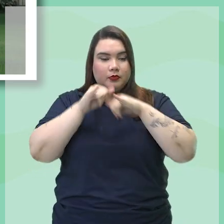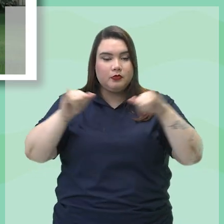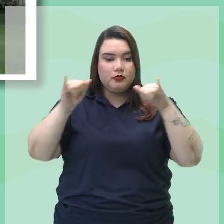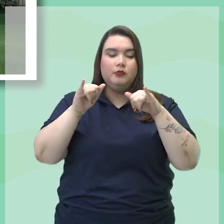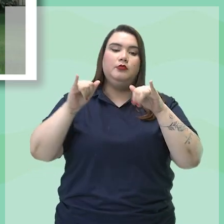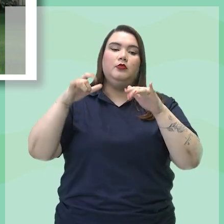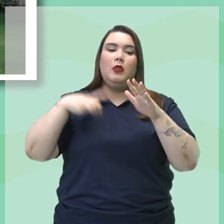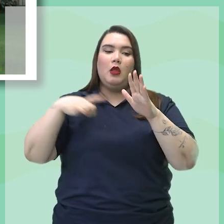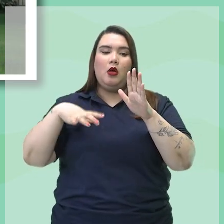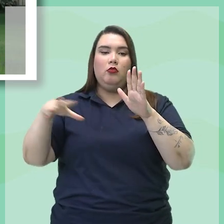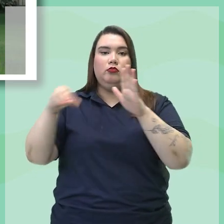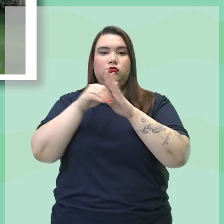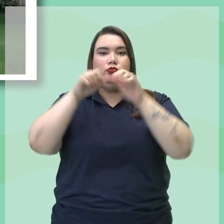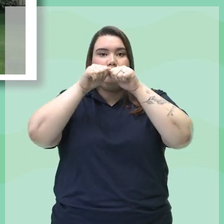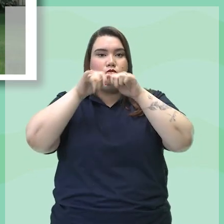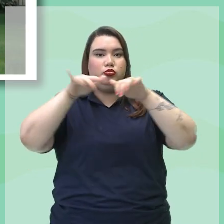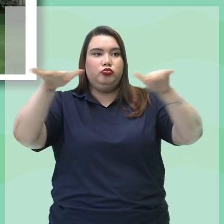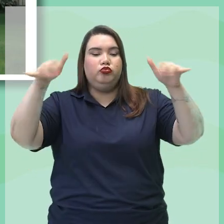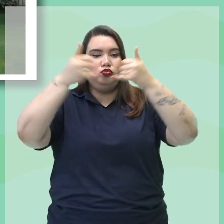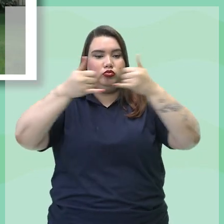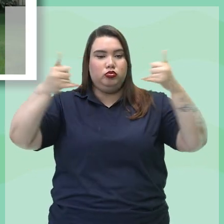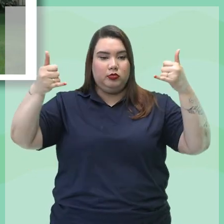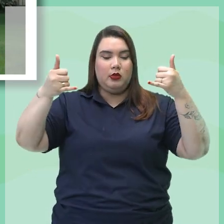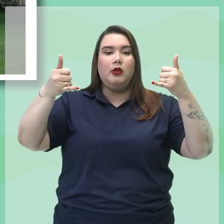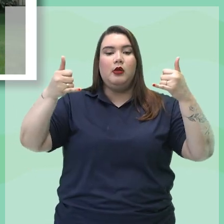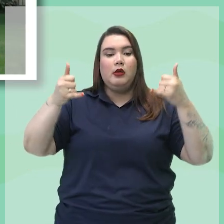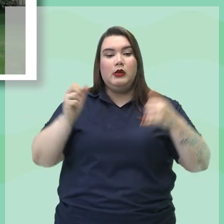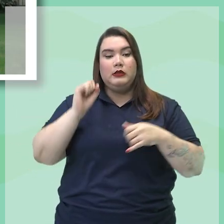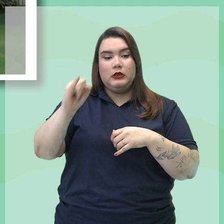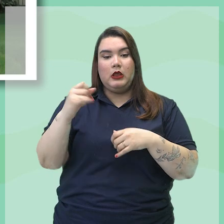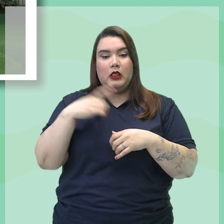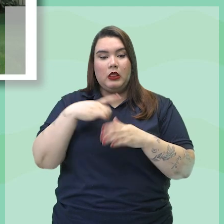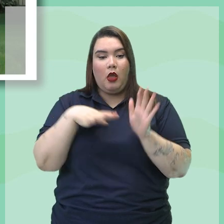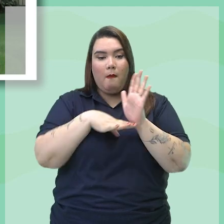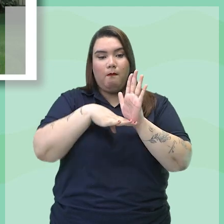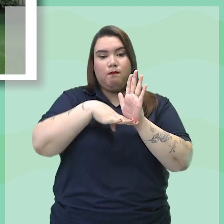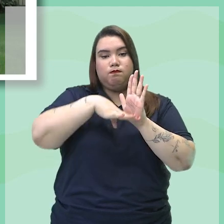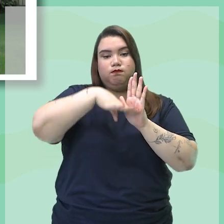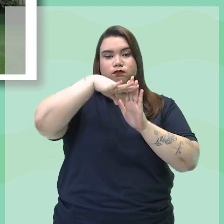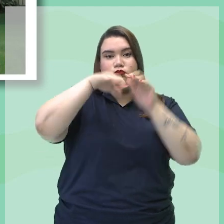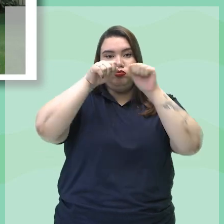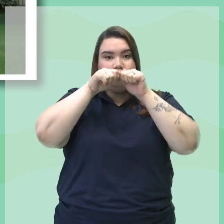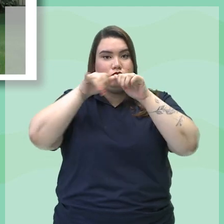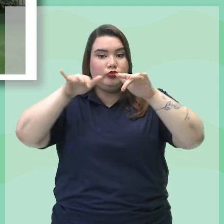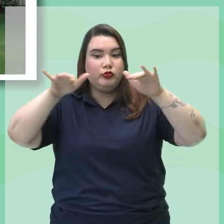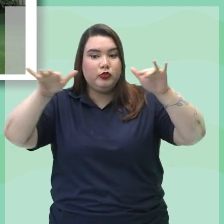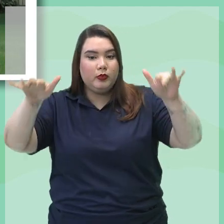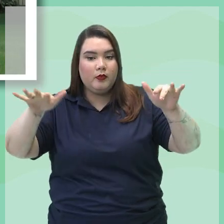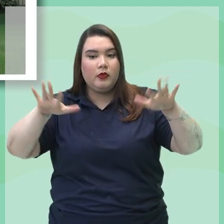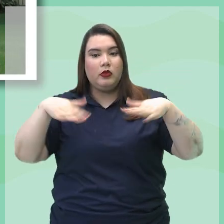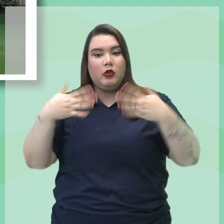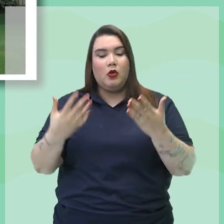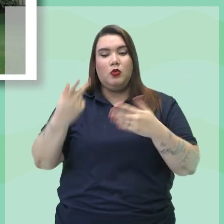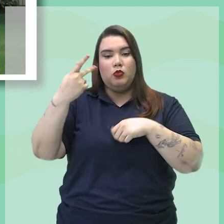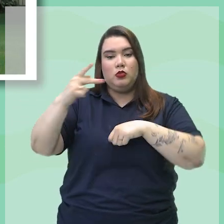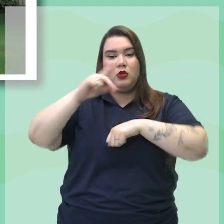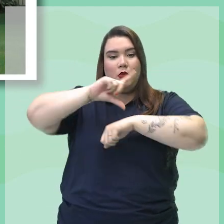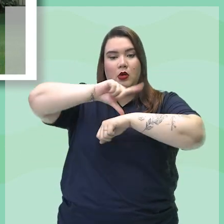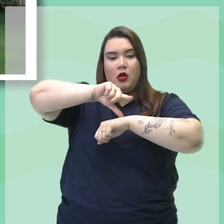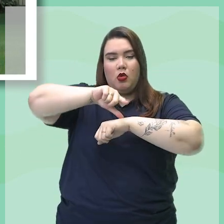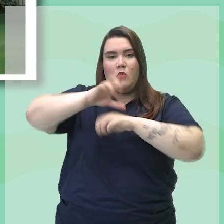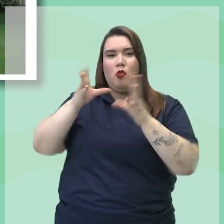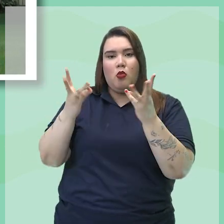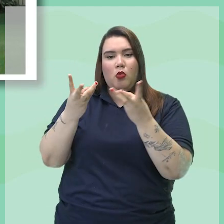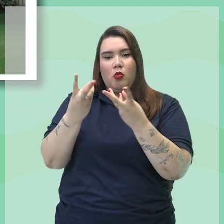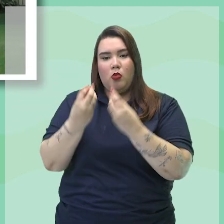solares será enviado para a rede elétrica pública. Conforme o excesso de energia solar é enviado para a rede pública, o seu relógio de luz faz